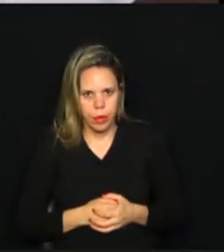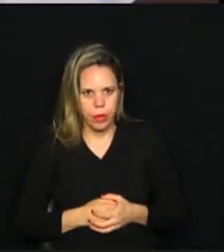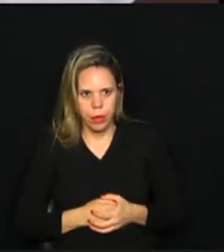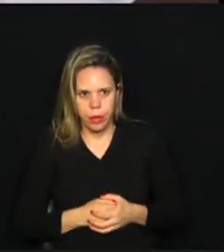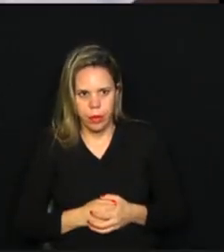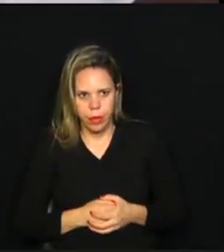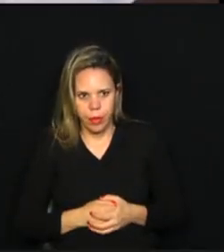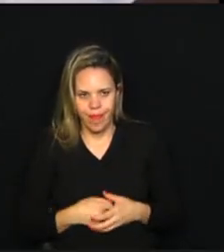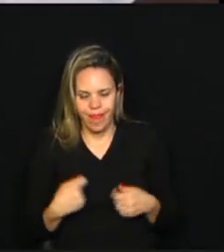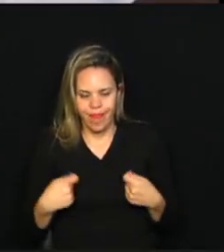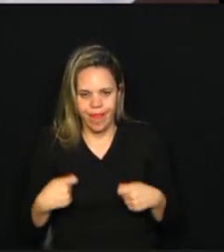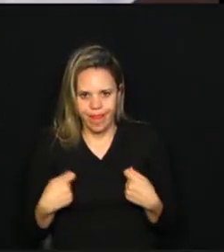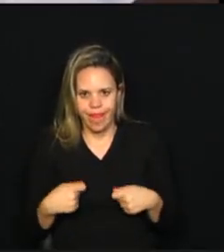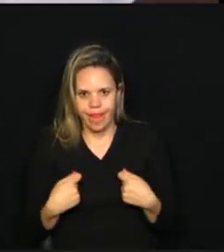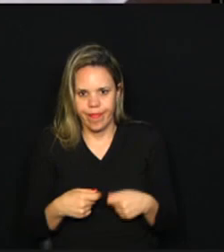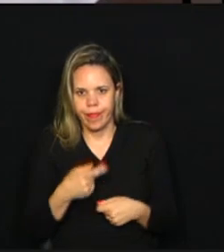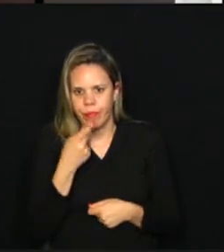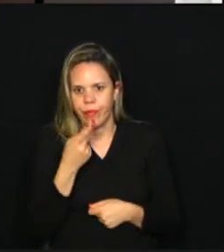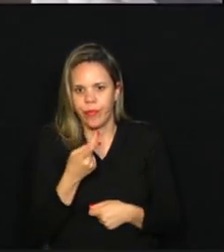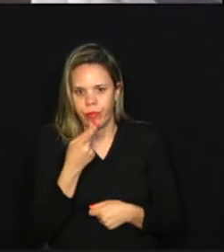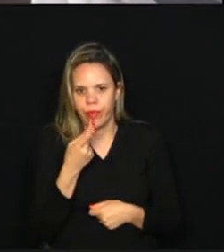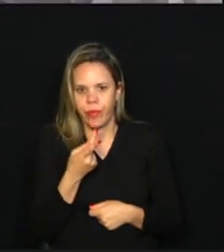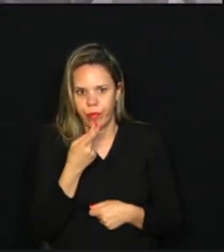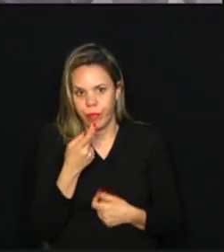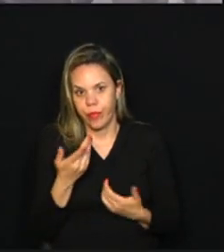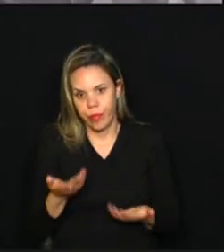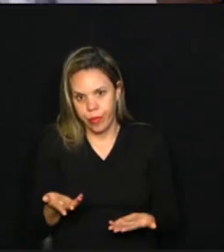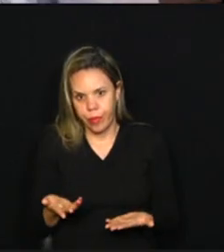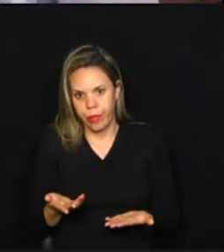ainda precisa falar em